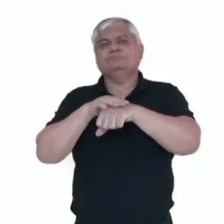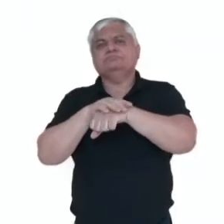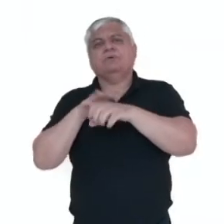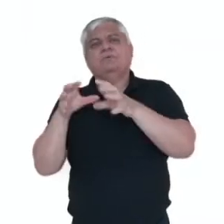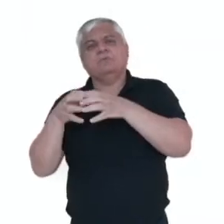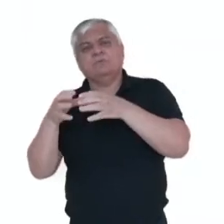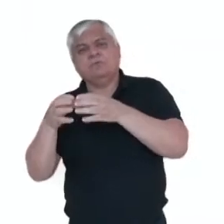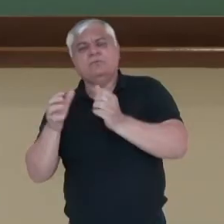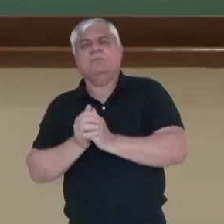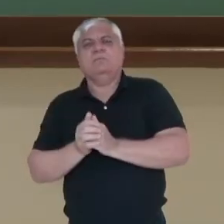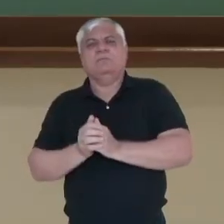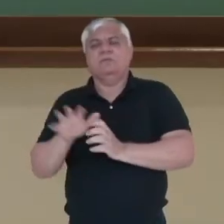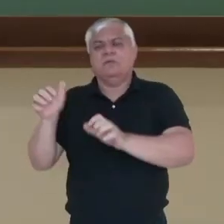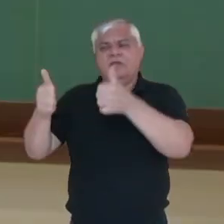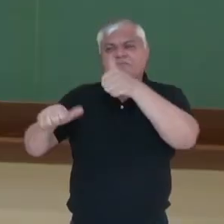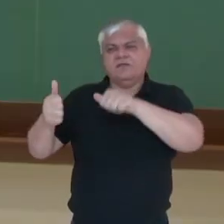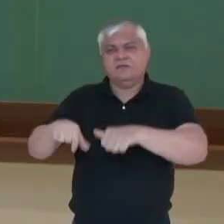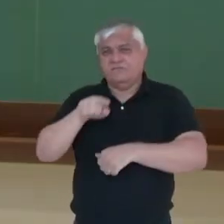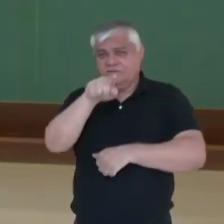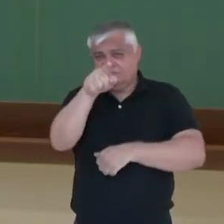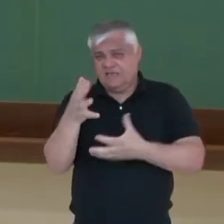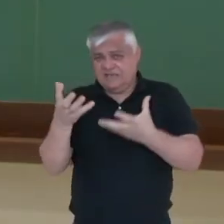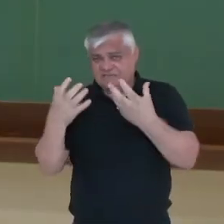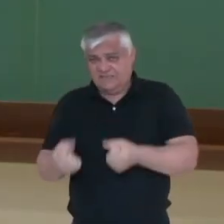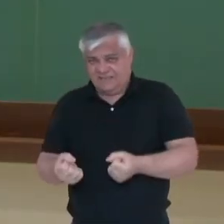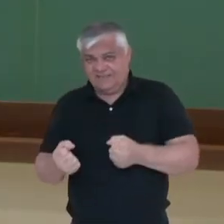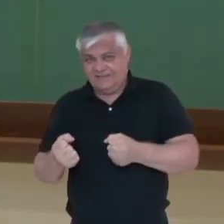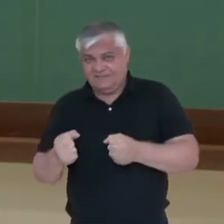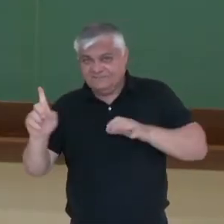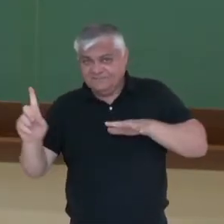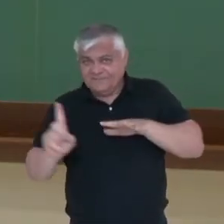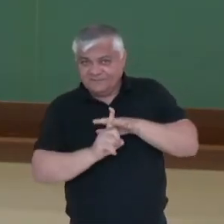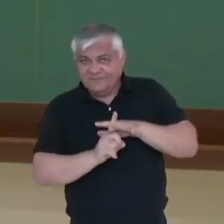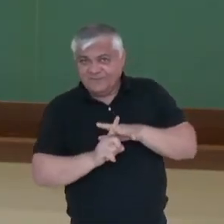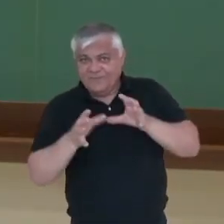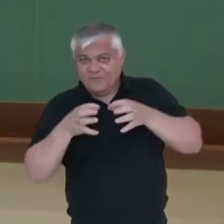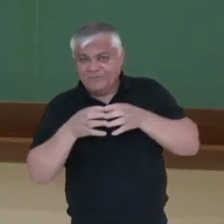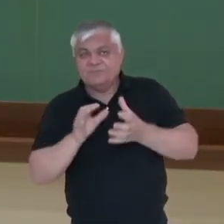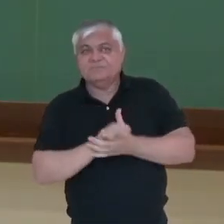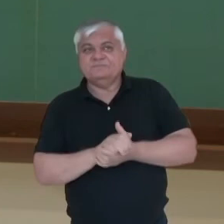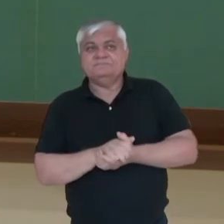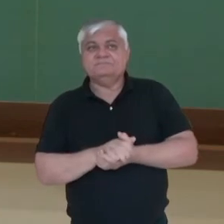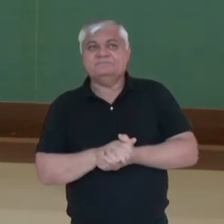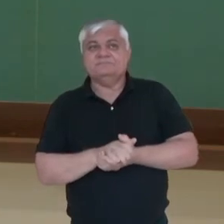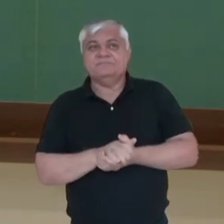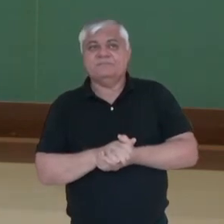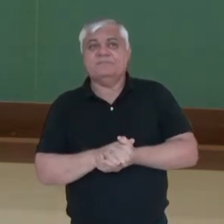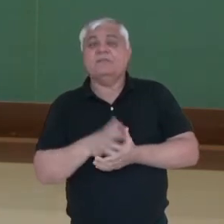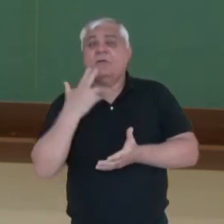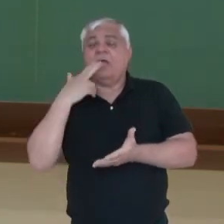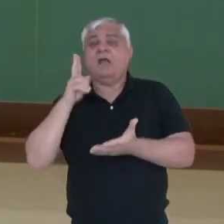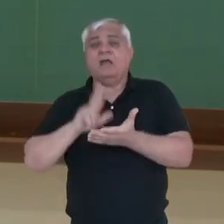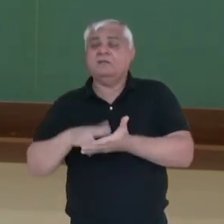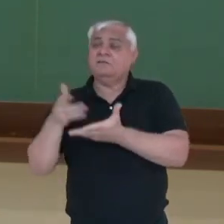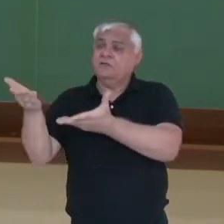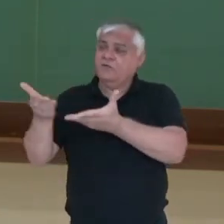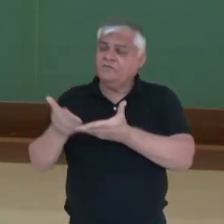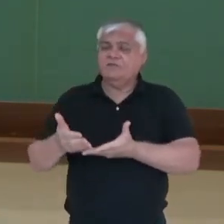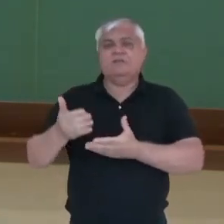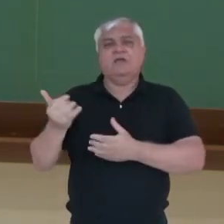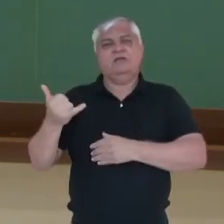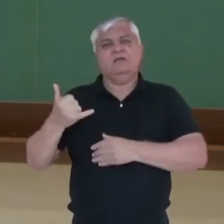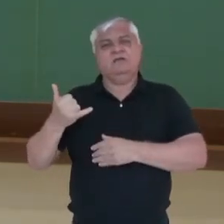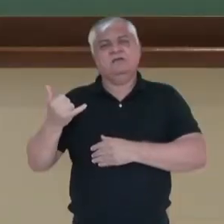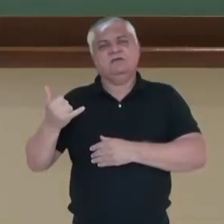convite feito. Vocês aceitariam? Então, a carta convida os jovens interessados